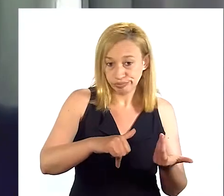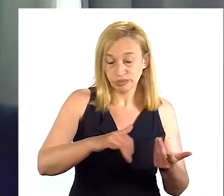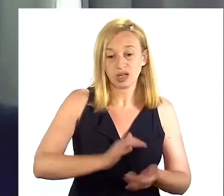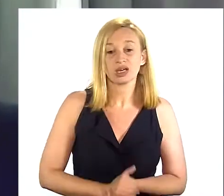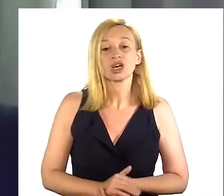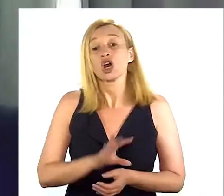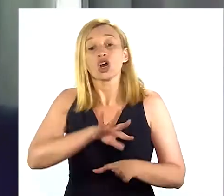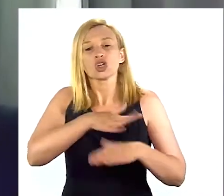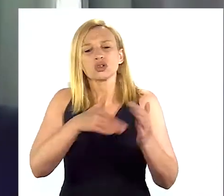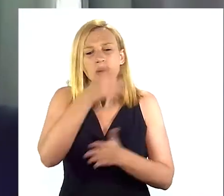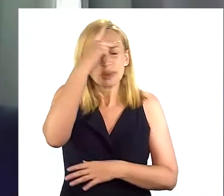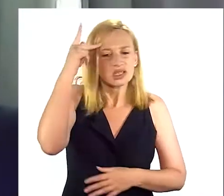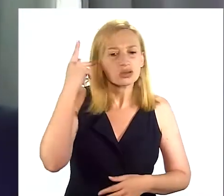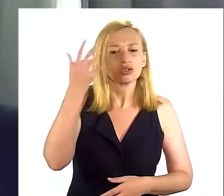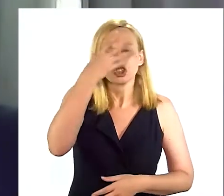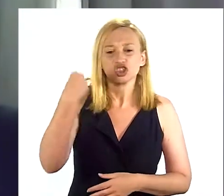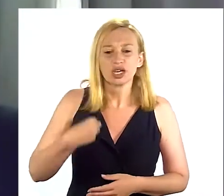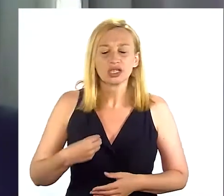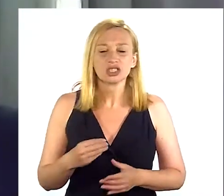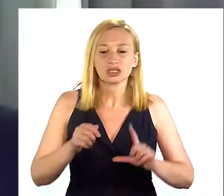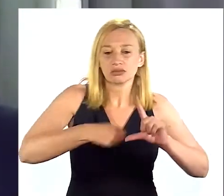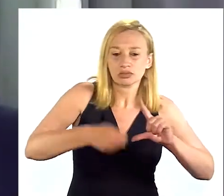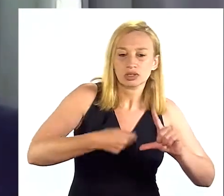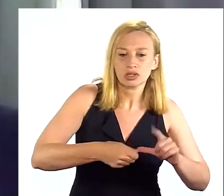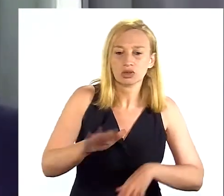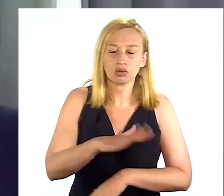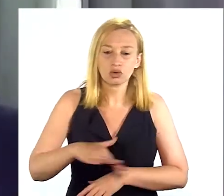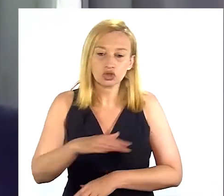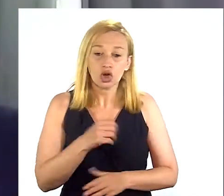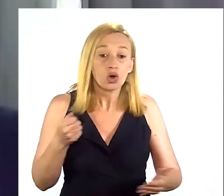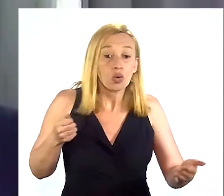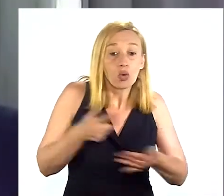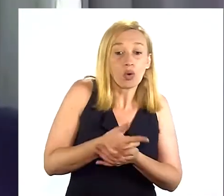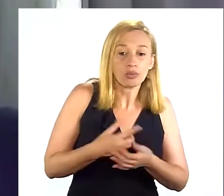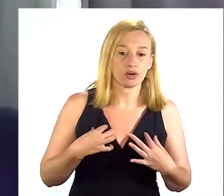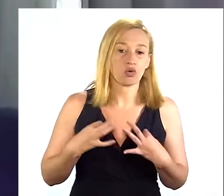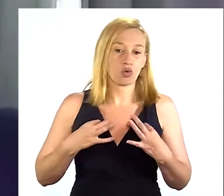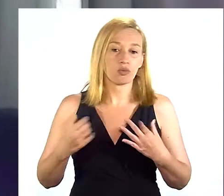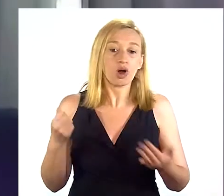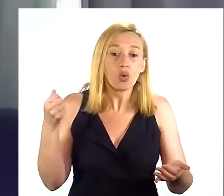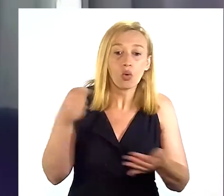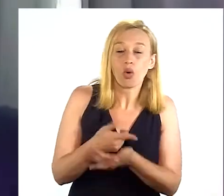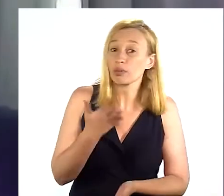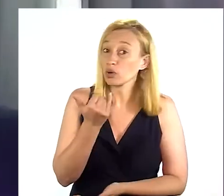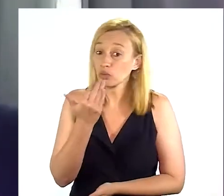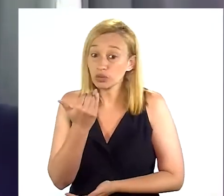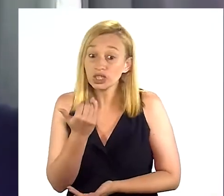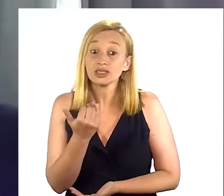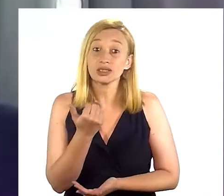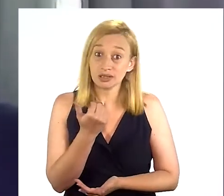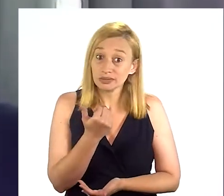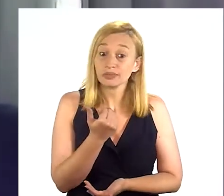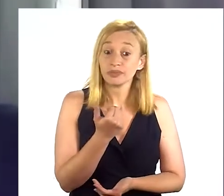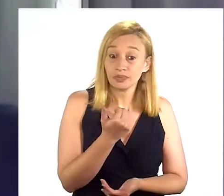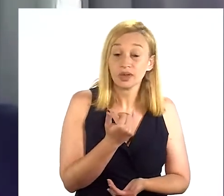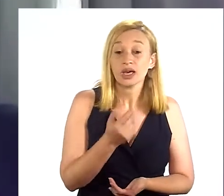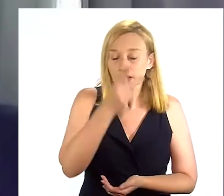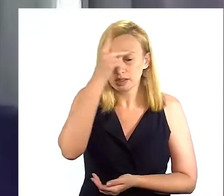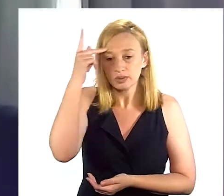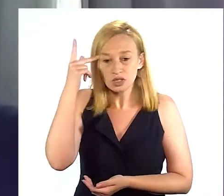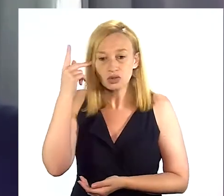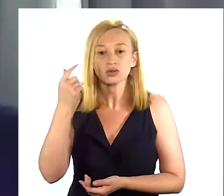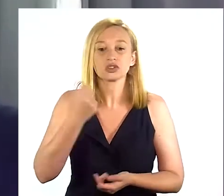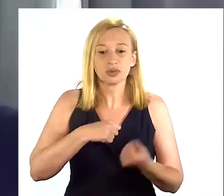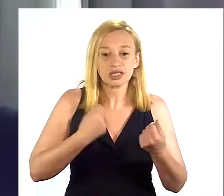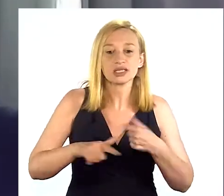logístico. E mais uma questão que todo mundo esquece em relação, né, Delma, ao setor logístico. Ele compra uniforme, ele compra alimento para